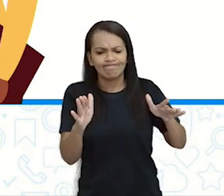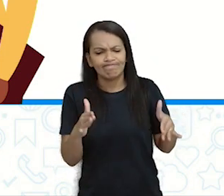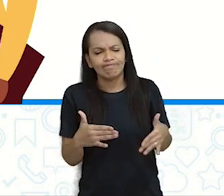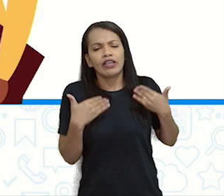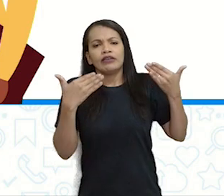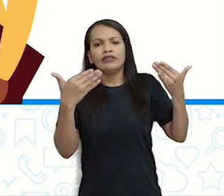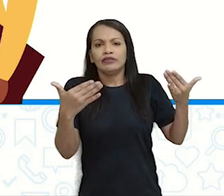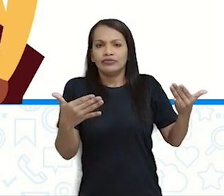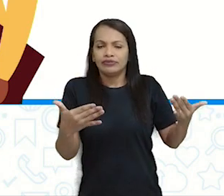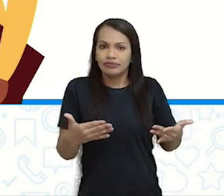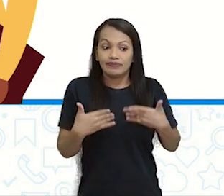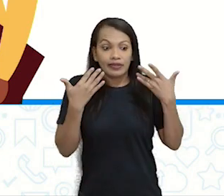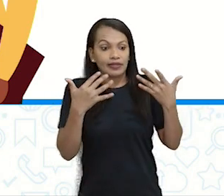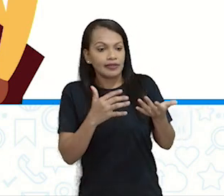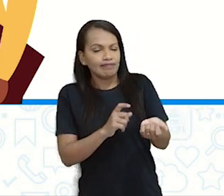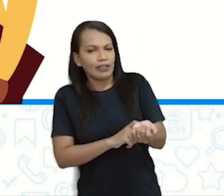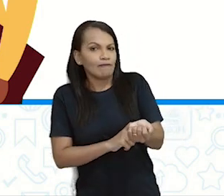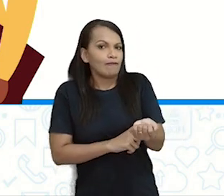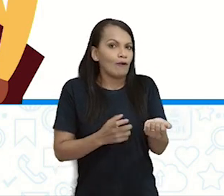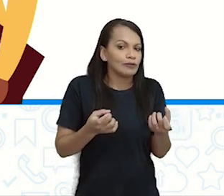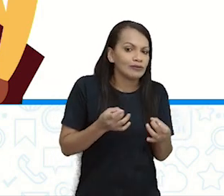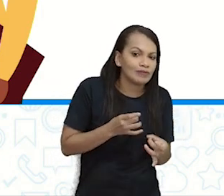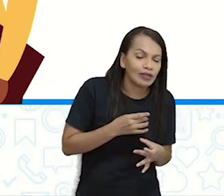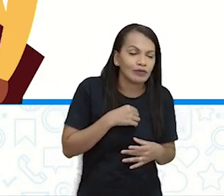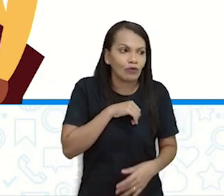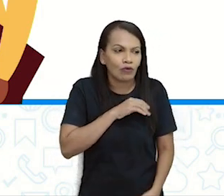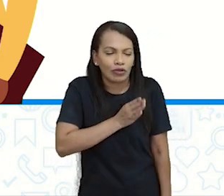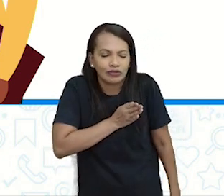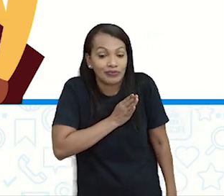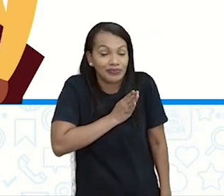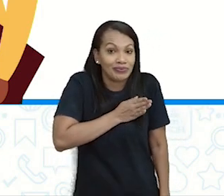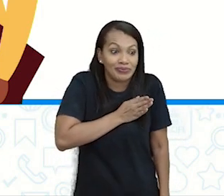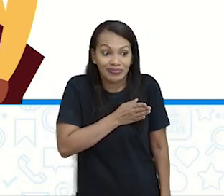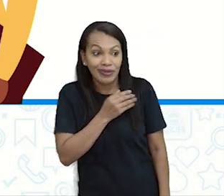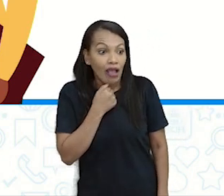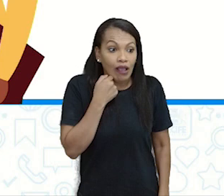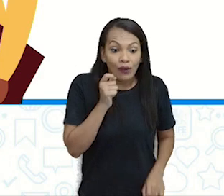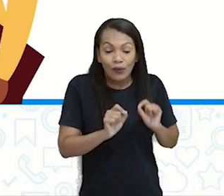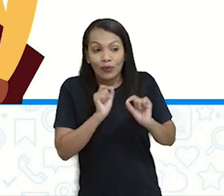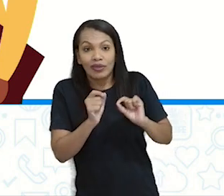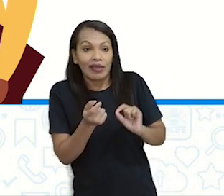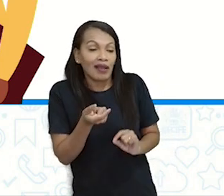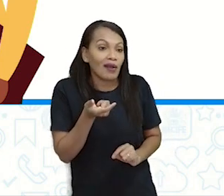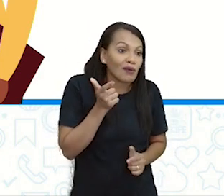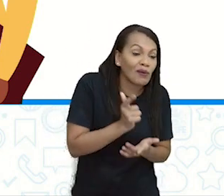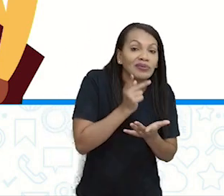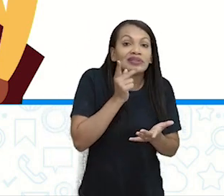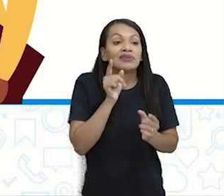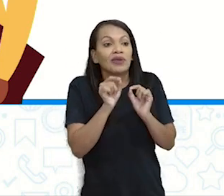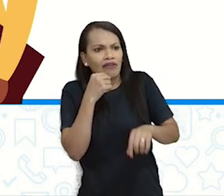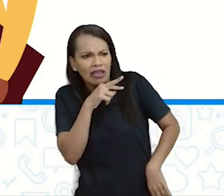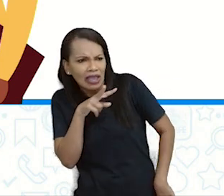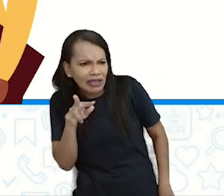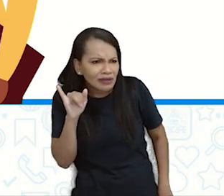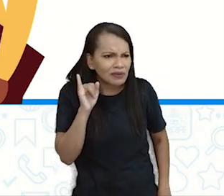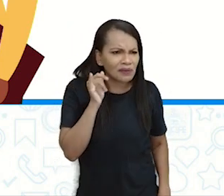aquele ponto de tensão, aquele momento que você fica com o coração na boca, assim, ai, o que será que vai acontecer? Será que ele vai